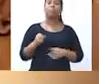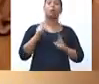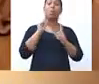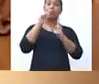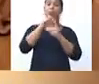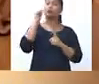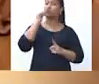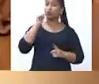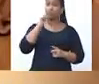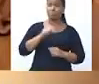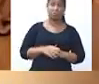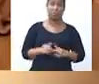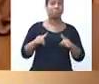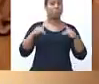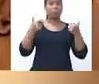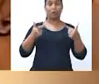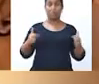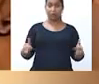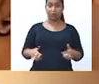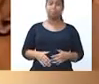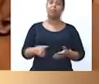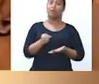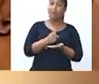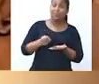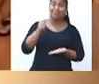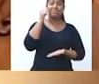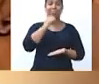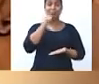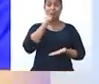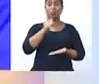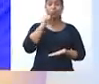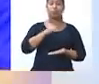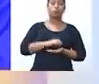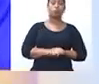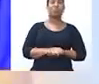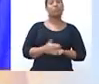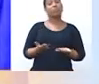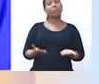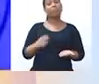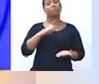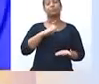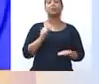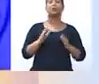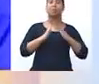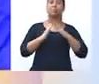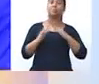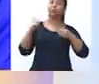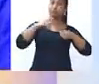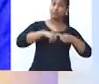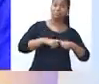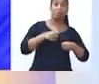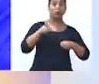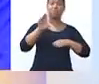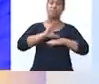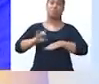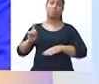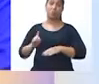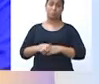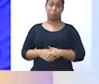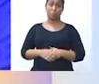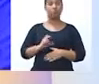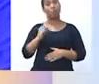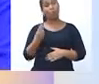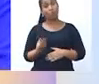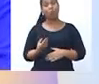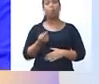de mulheres que nunca existiu, né? Uma essência feminina, uma natureza feminina, que incentiva elas voltarem para casa e não ir nesses cursos. Ou voltar